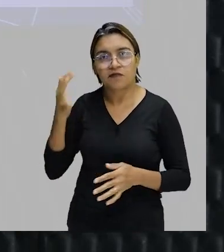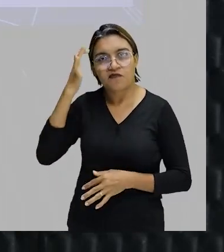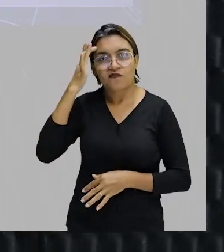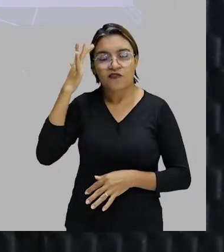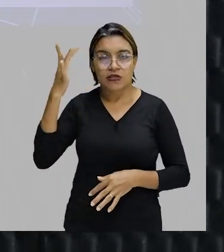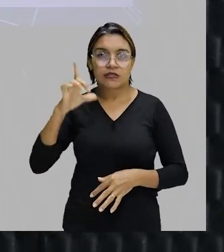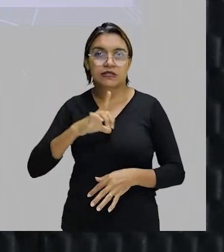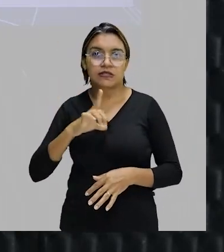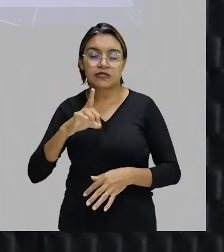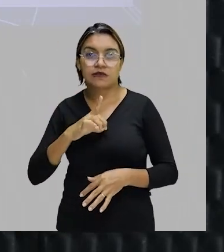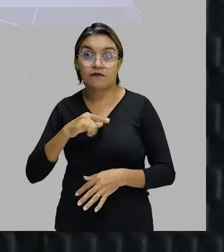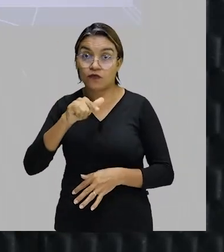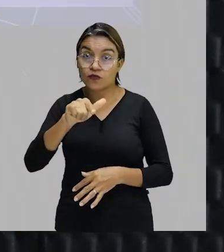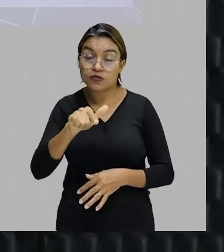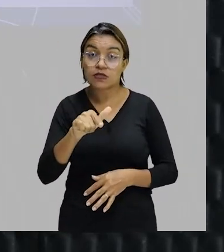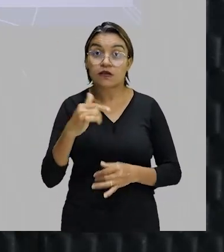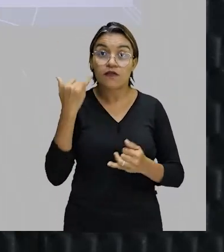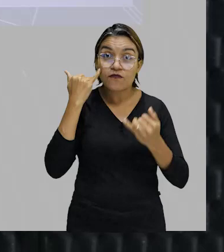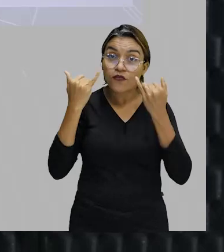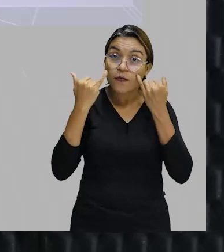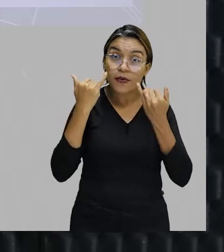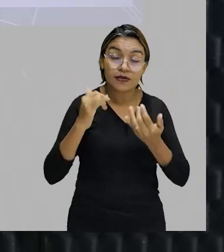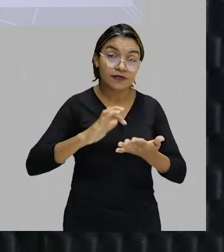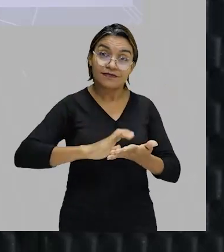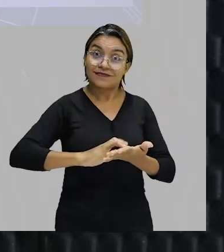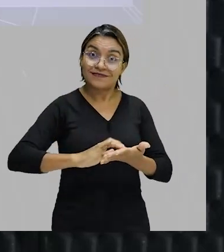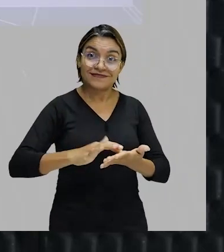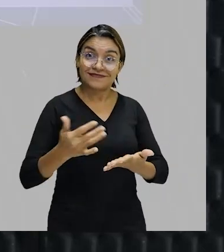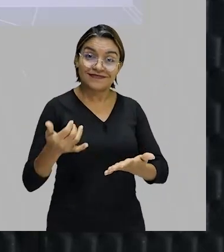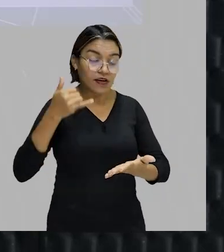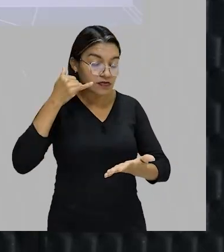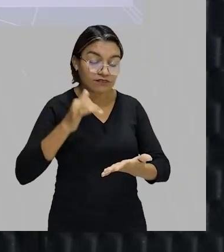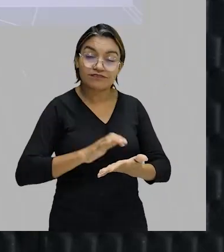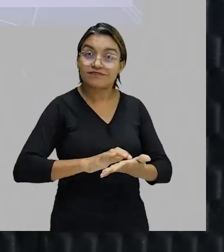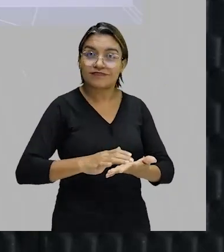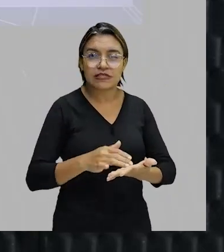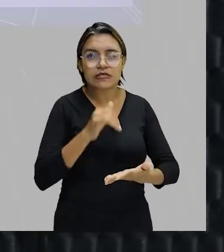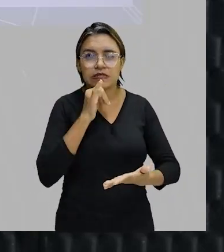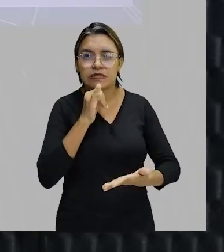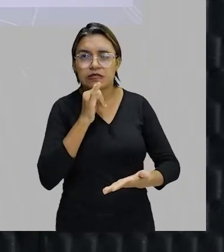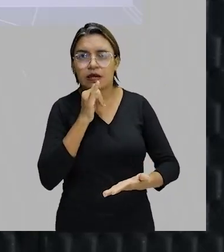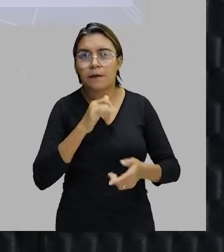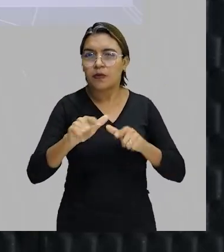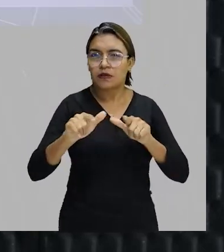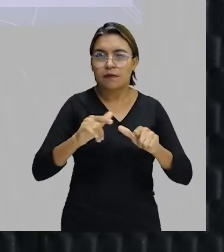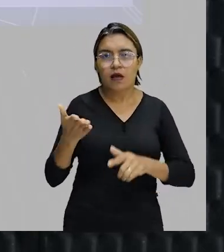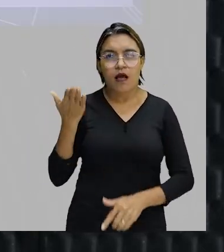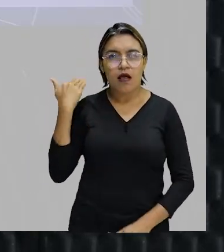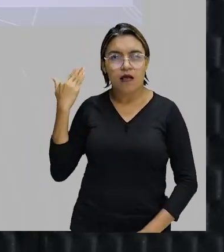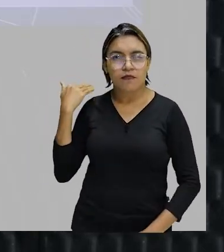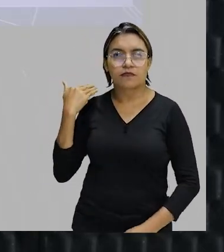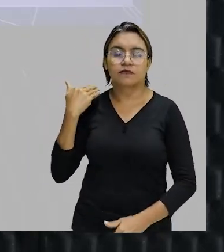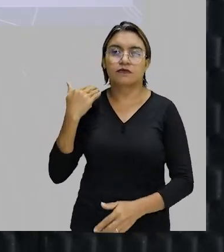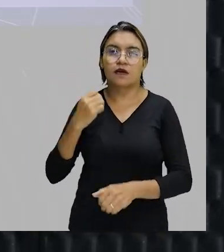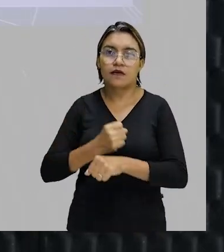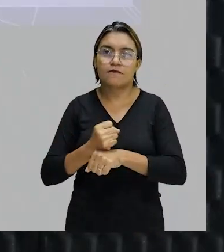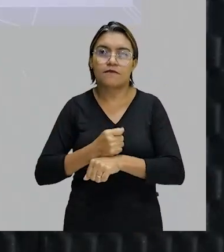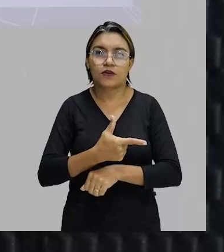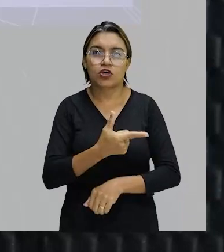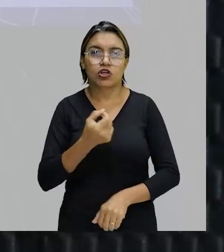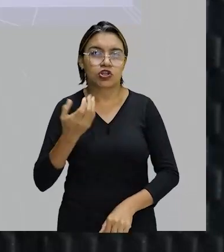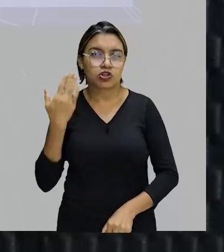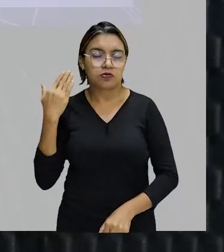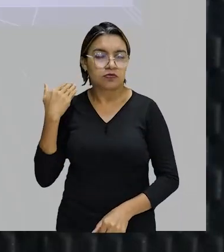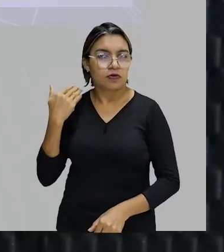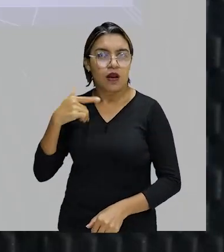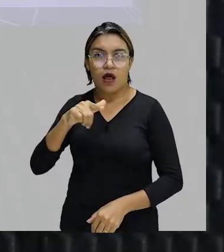a informação na palma da sua mão, né? Vamos pegar um exemplo fácil aqui de trabalho, há 10, 20 anos atrás, quando tu tinha na tua escola,